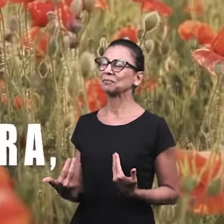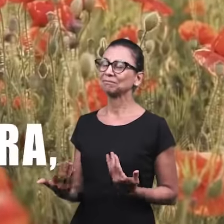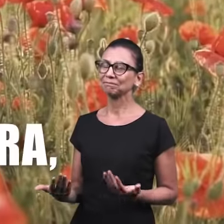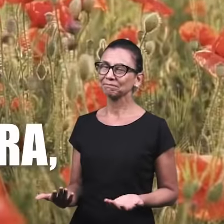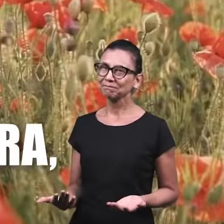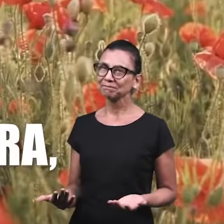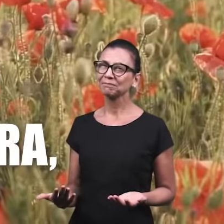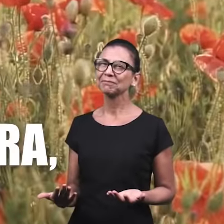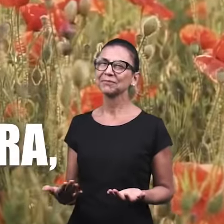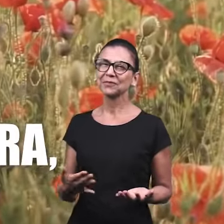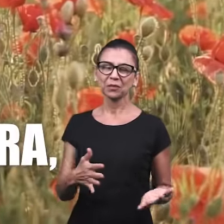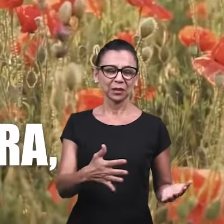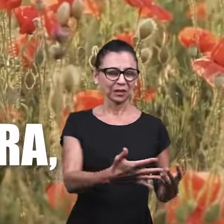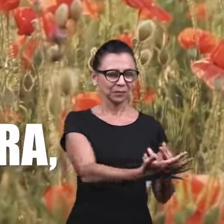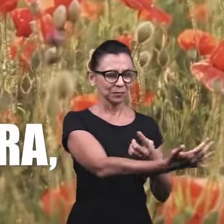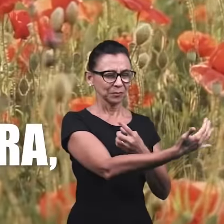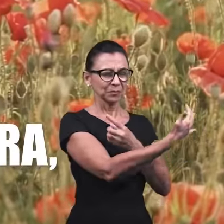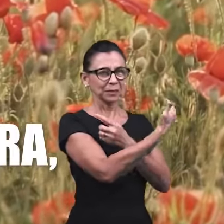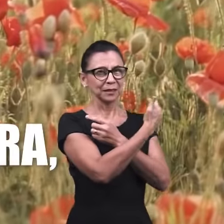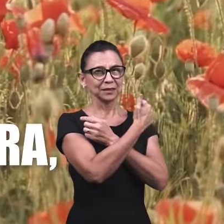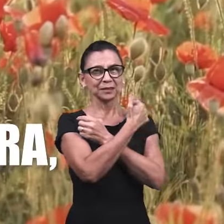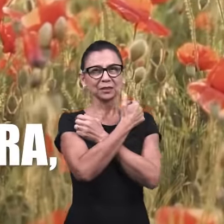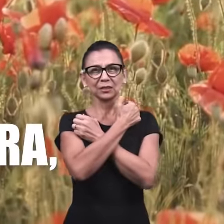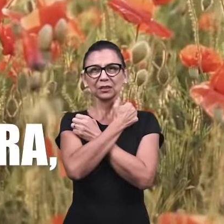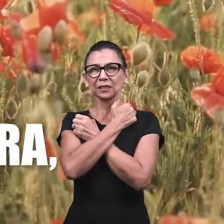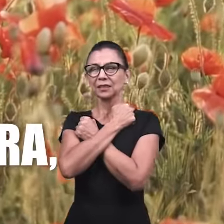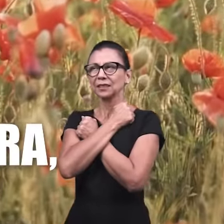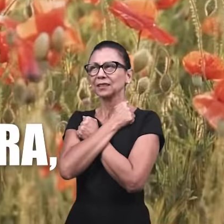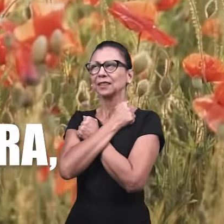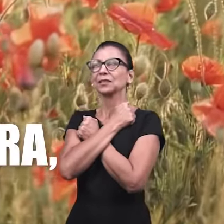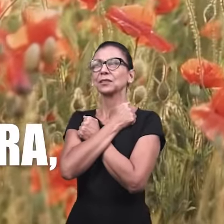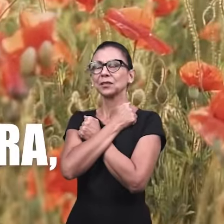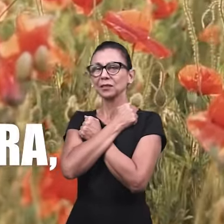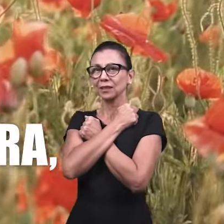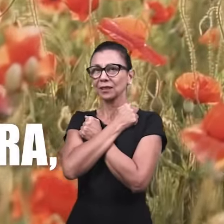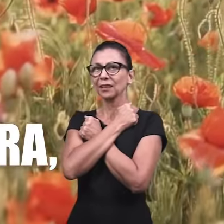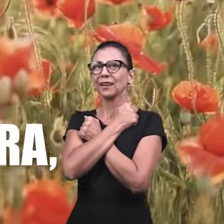encontrou. Jesus buscou-me com seus braços de